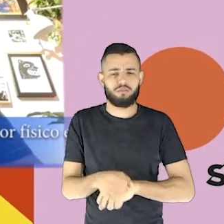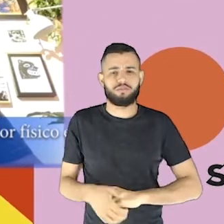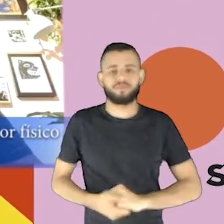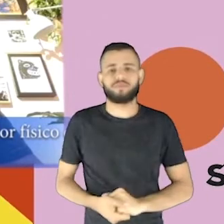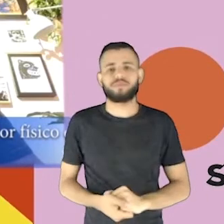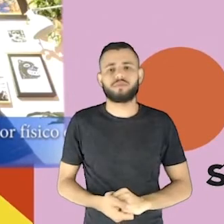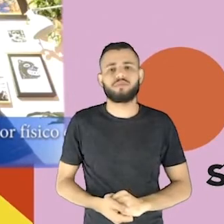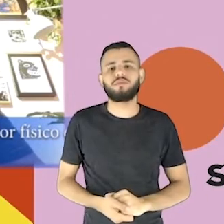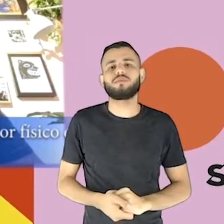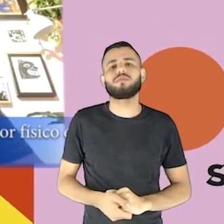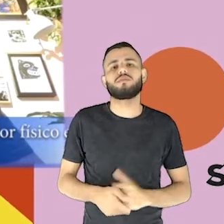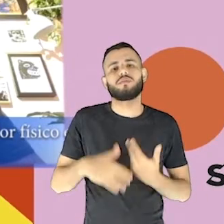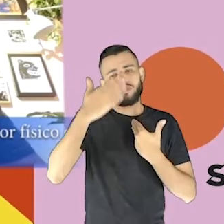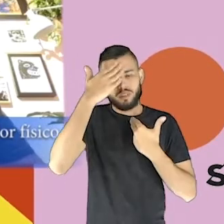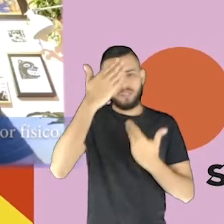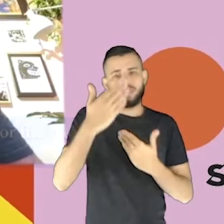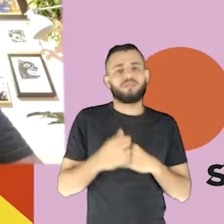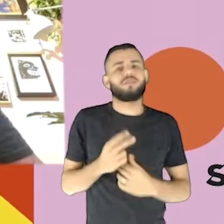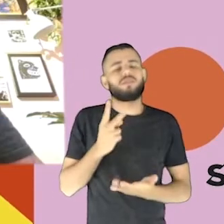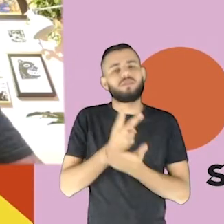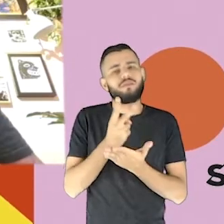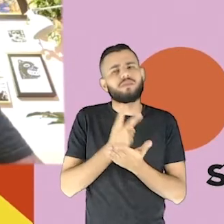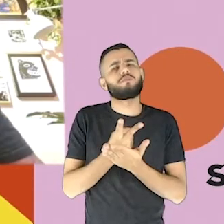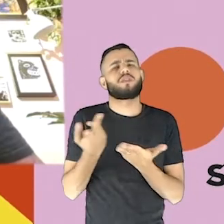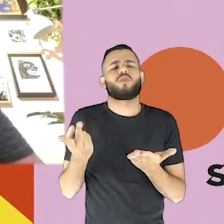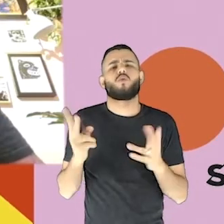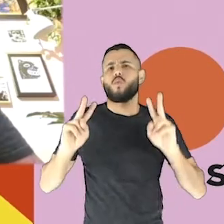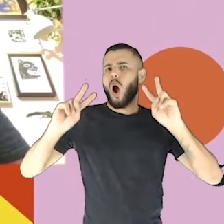Legal, Vânia. É sempre um assunto muito